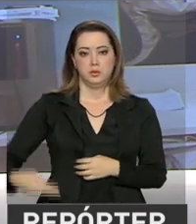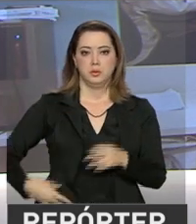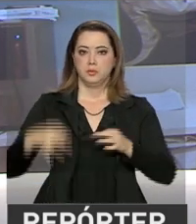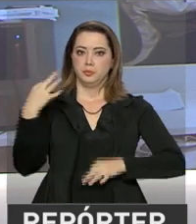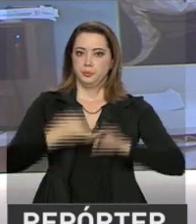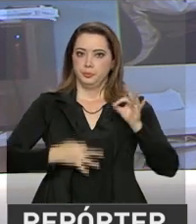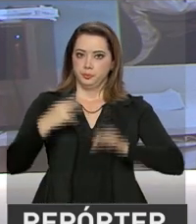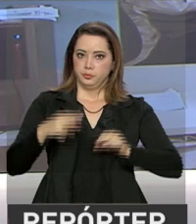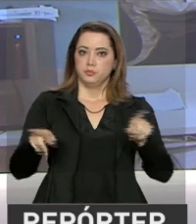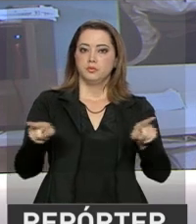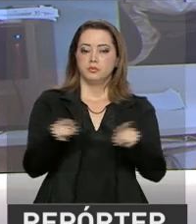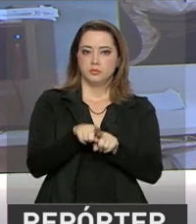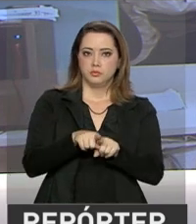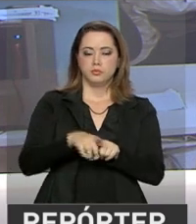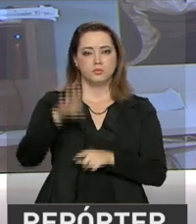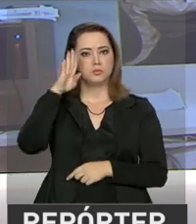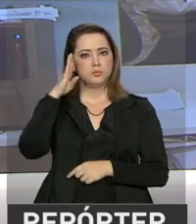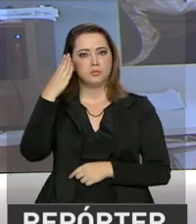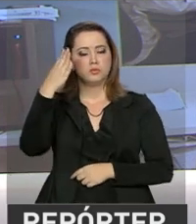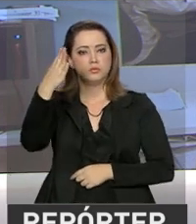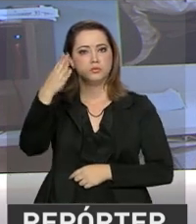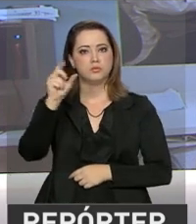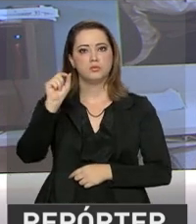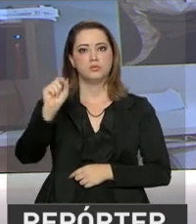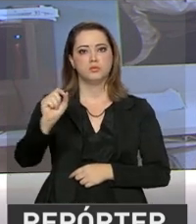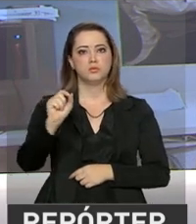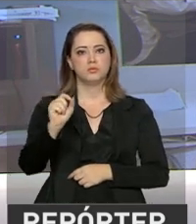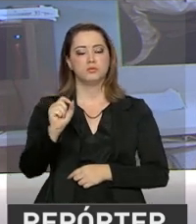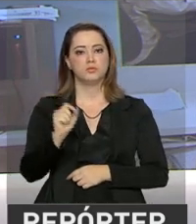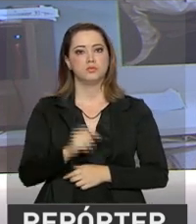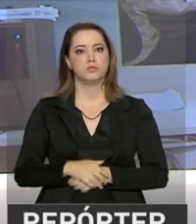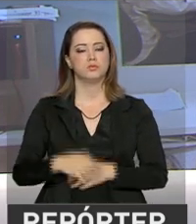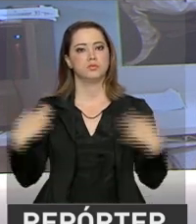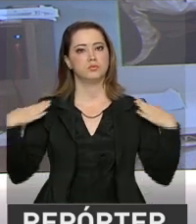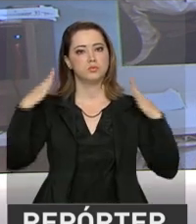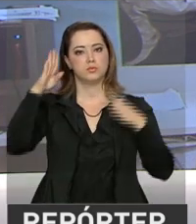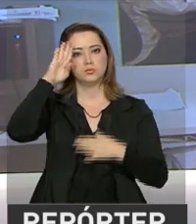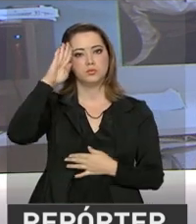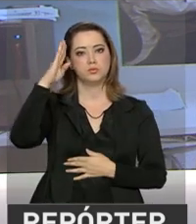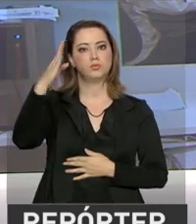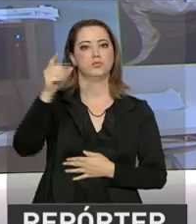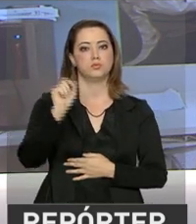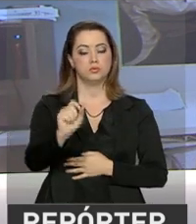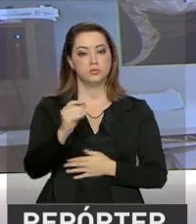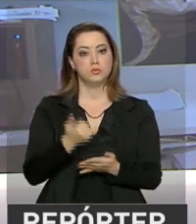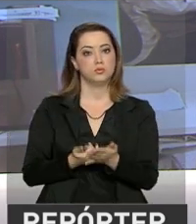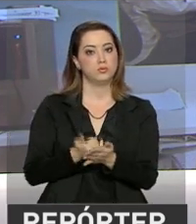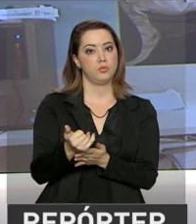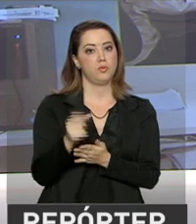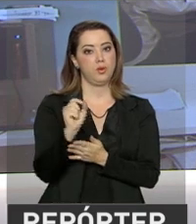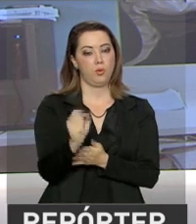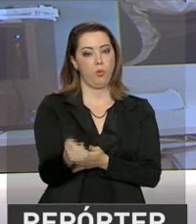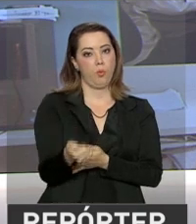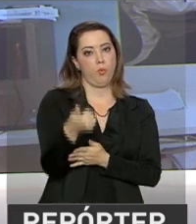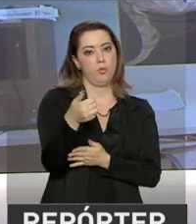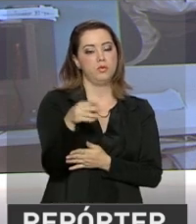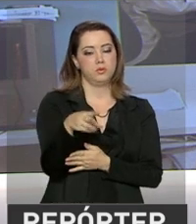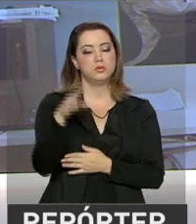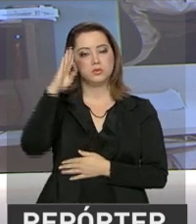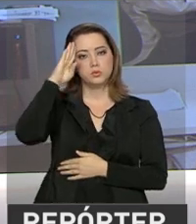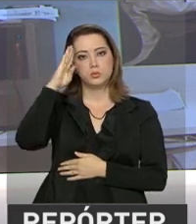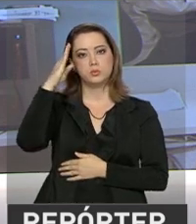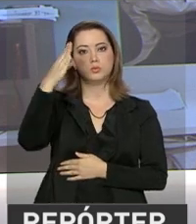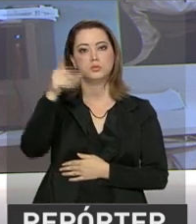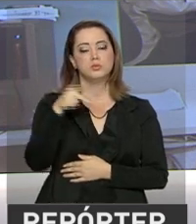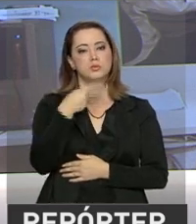gabinete de segurança institucional o general Sérgio echegoyen e as vésperas da abertura do evento o ministro echegoyen garante que a